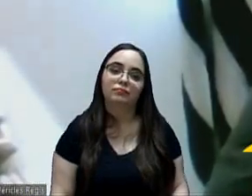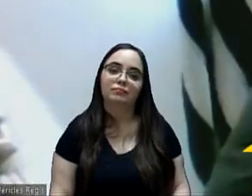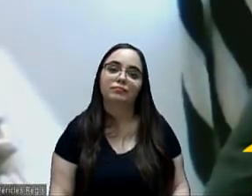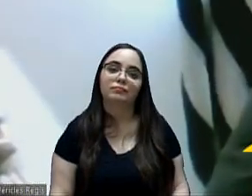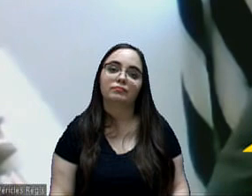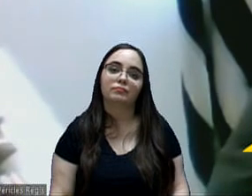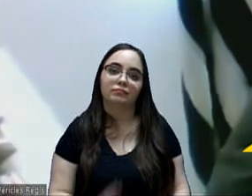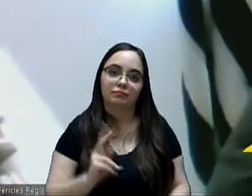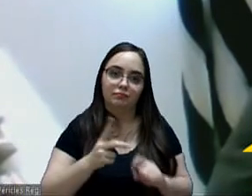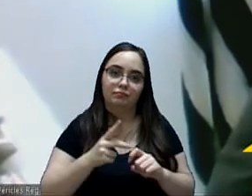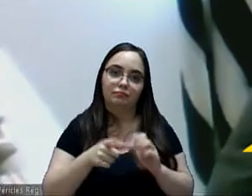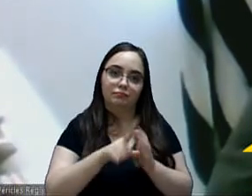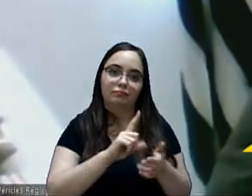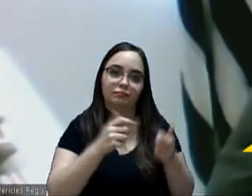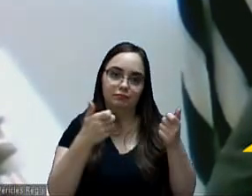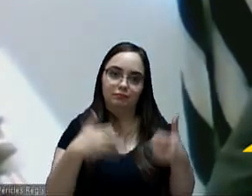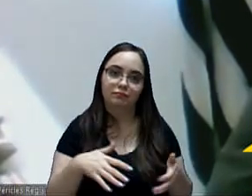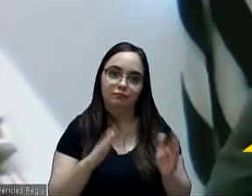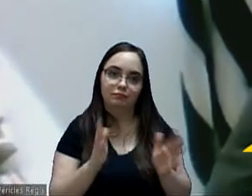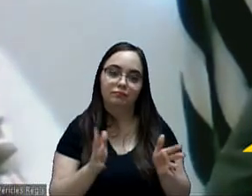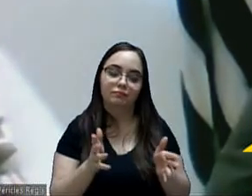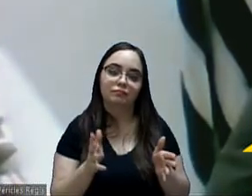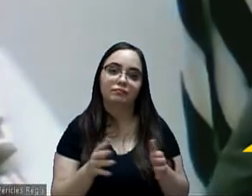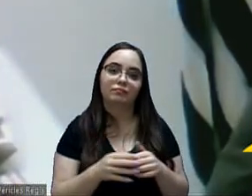vereador Hélio Brasileiro bem colocou aqui,